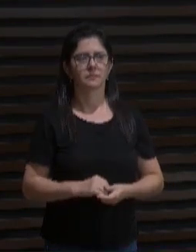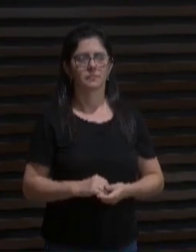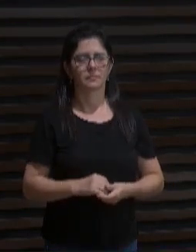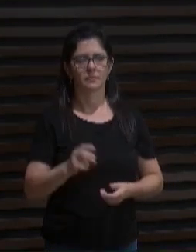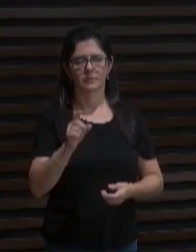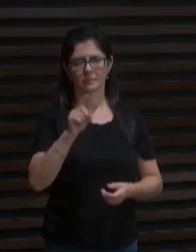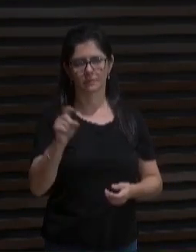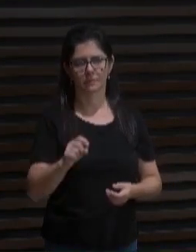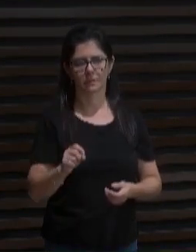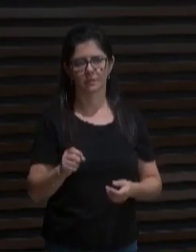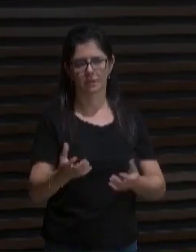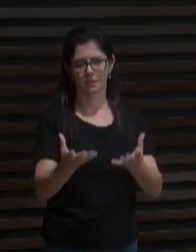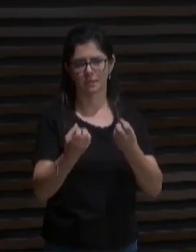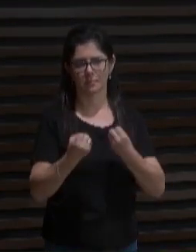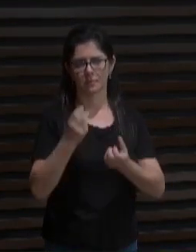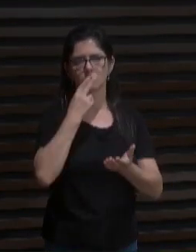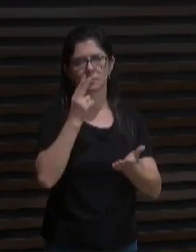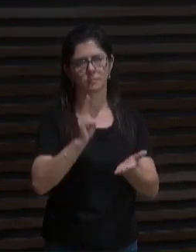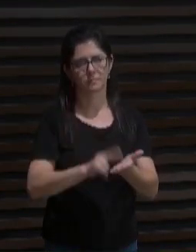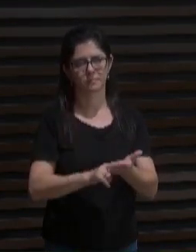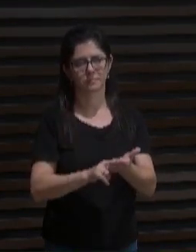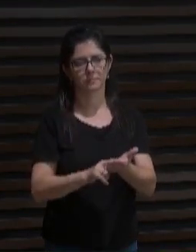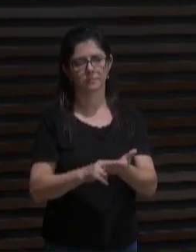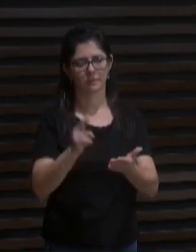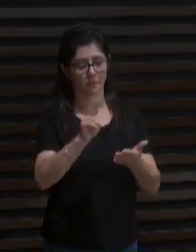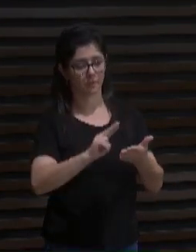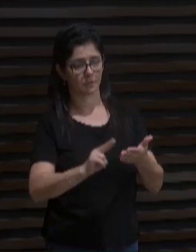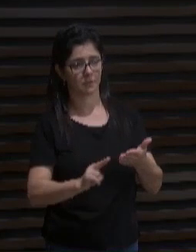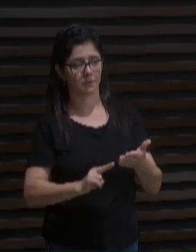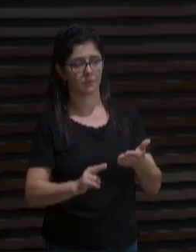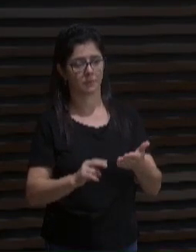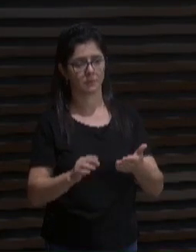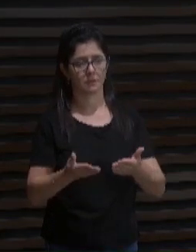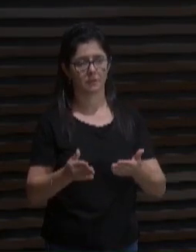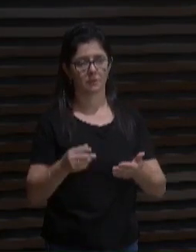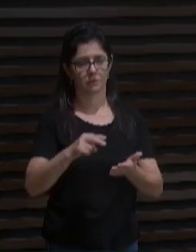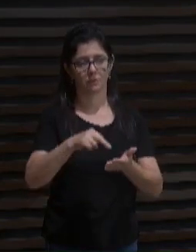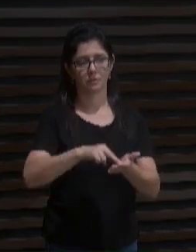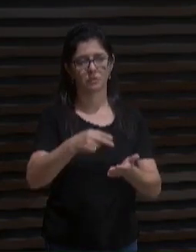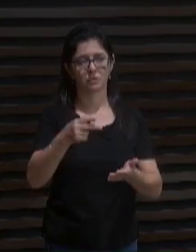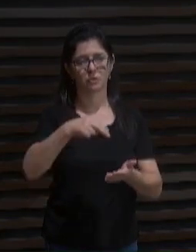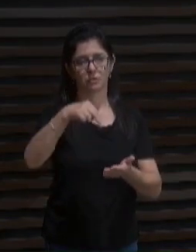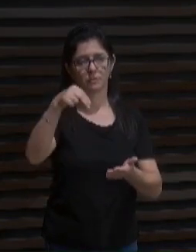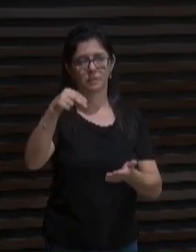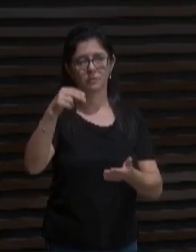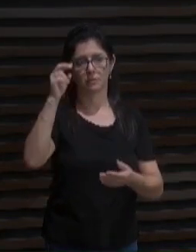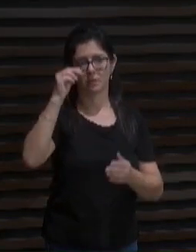carta das mãos dos mensageiros, leu-a e então subiu à casa do